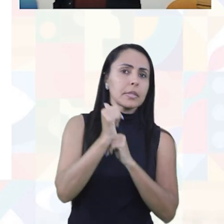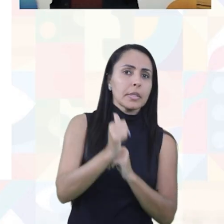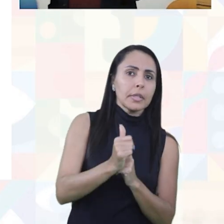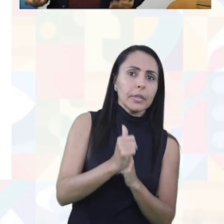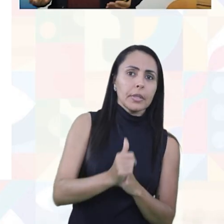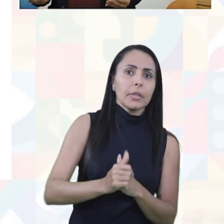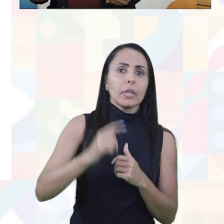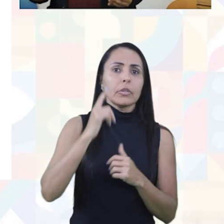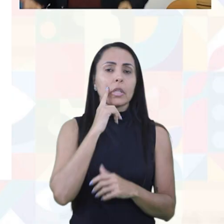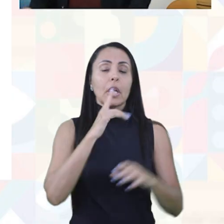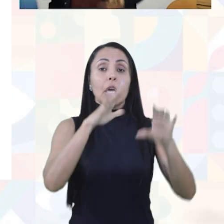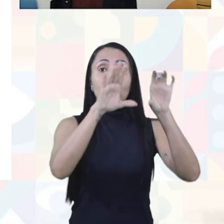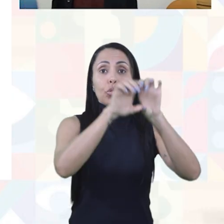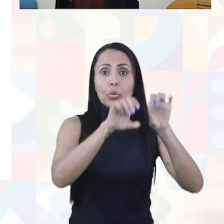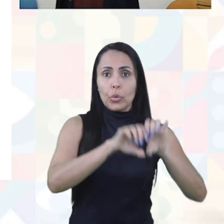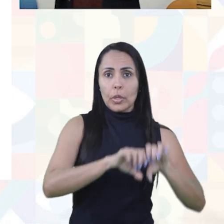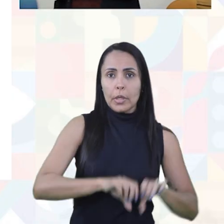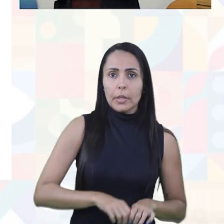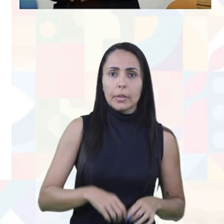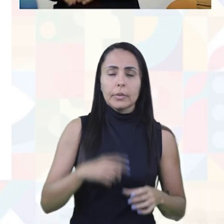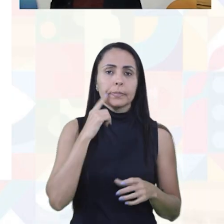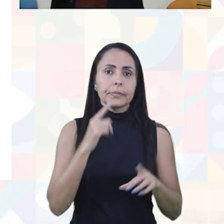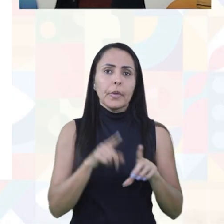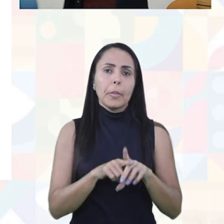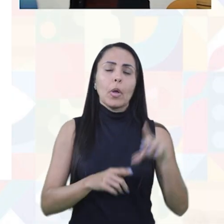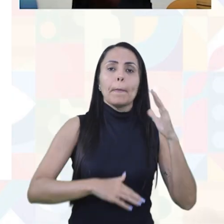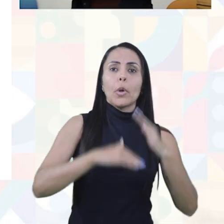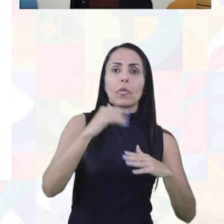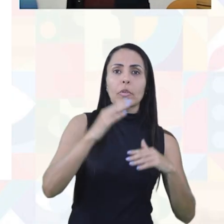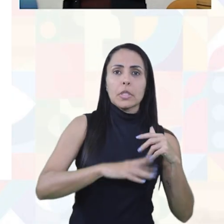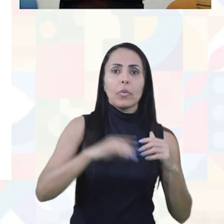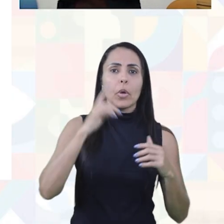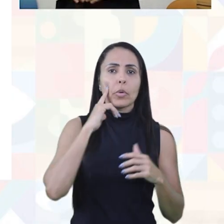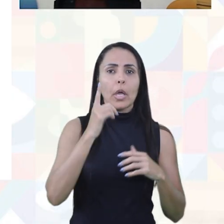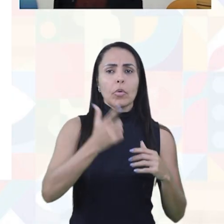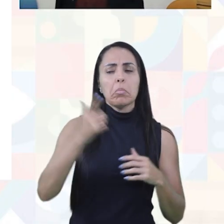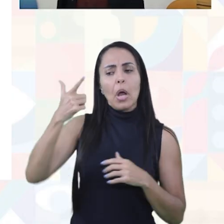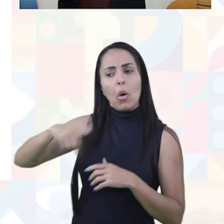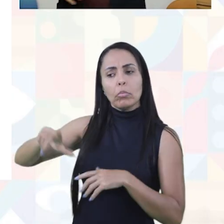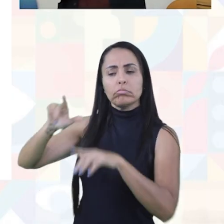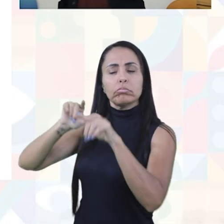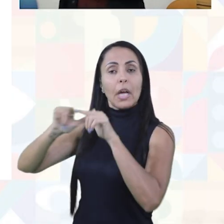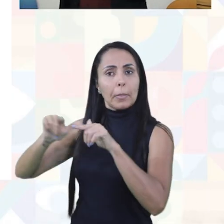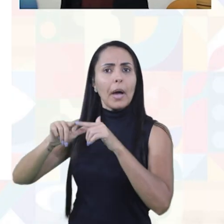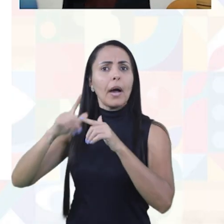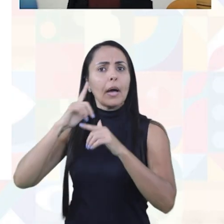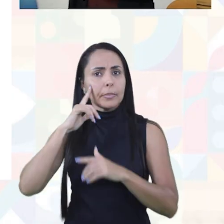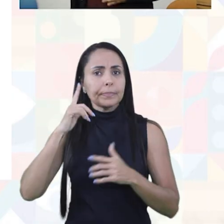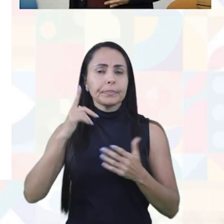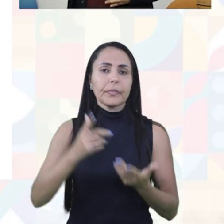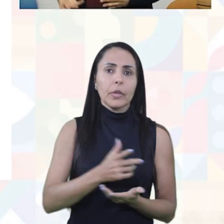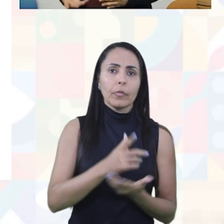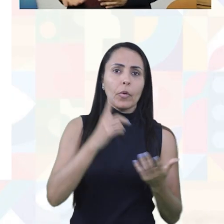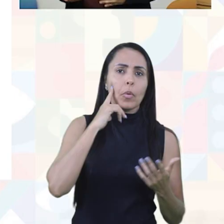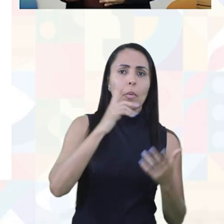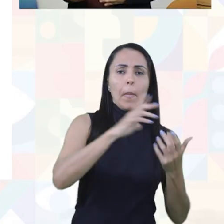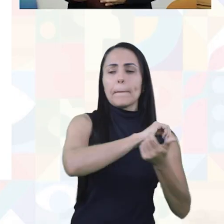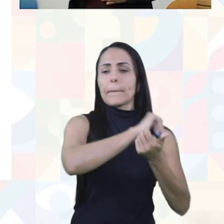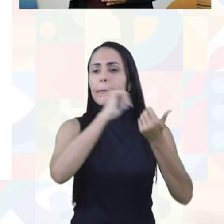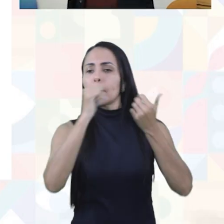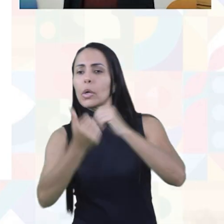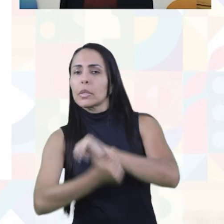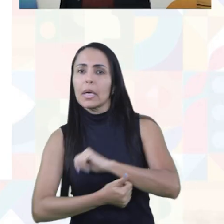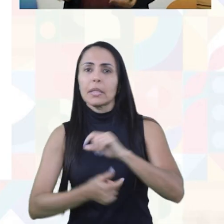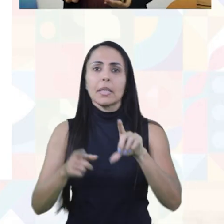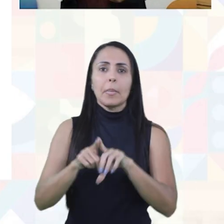gente está reestruturando, estou com uma profissão e quero ir para outra área, e aí eu vou fazer uma ressignificação, né?